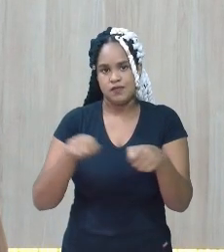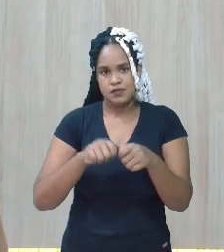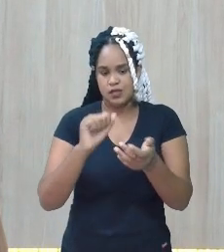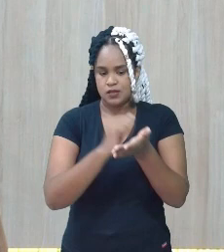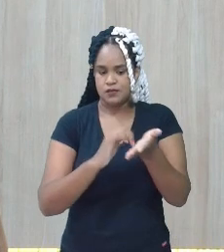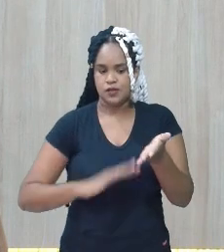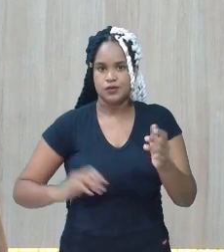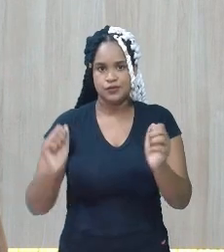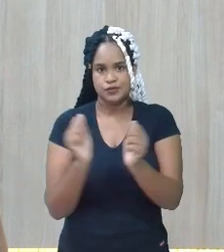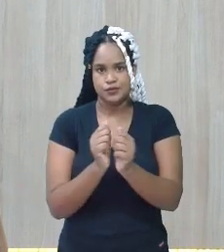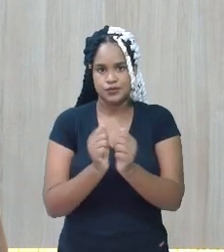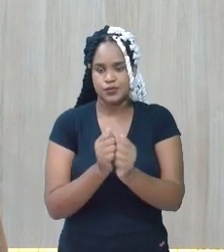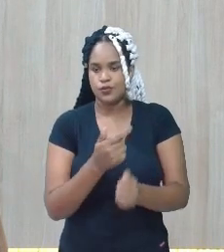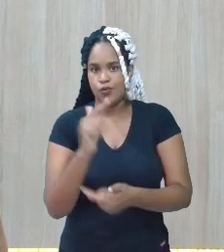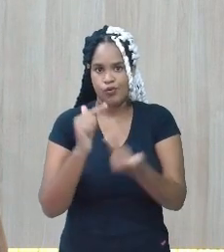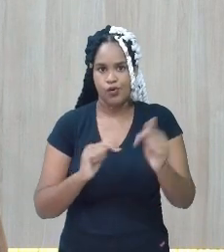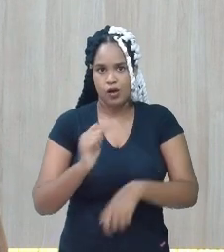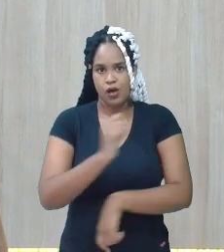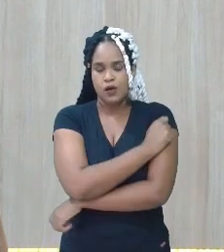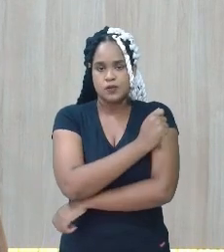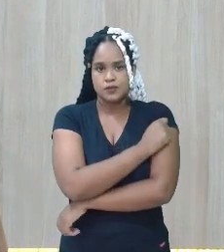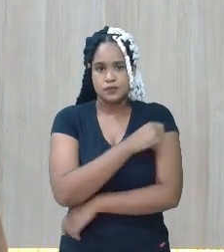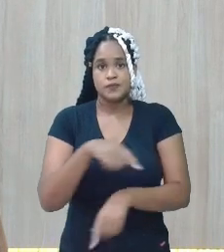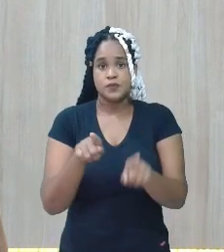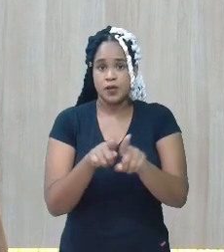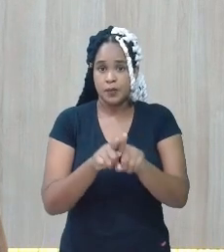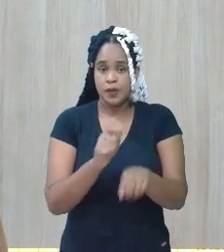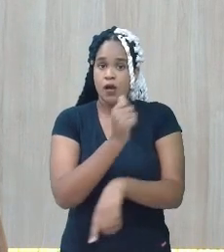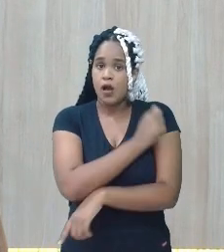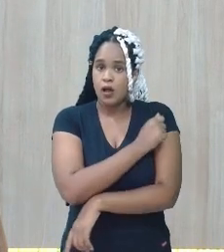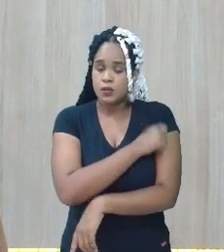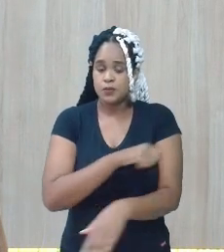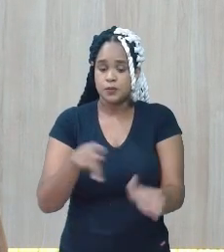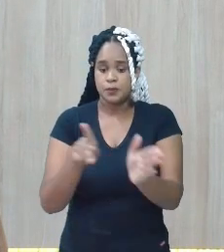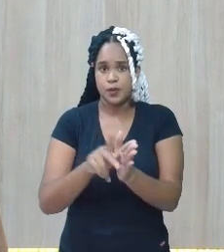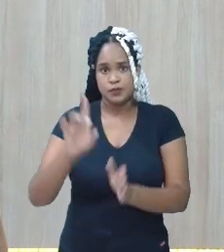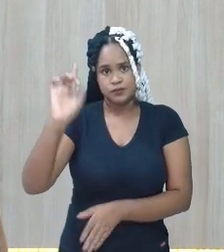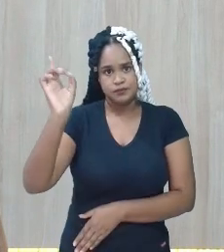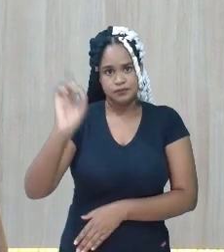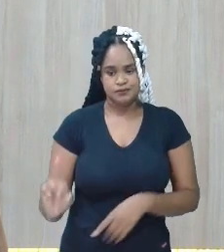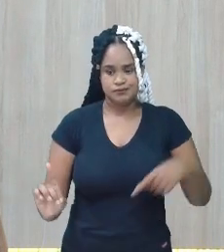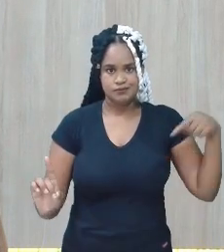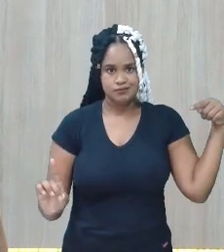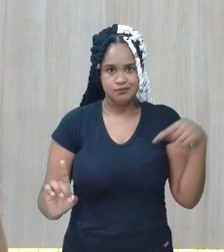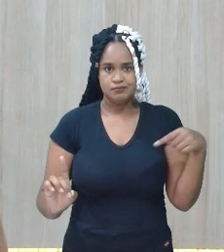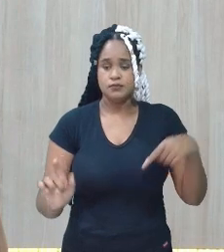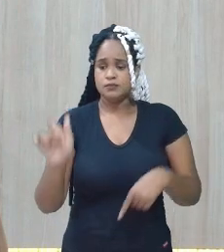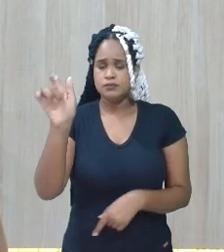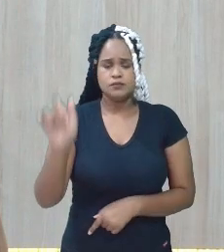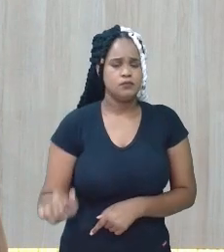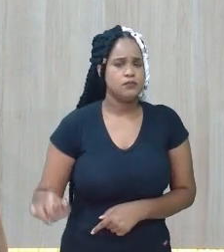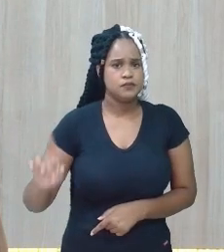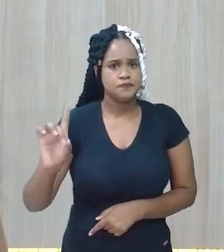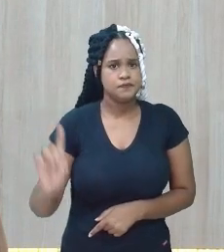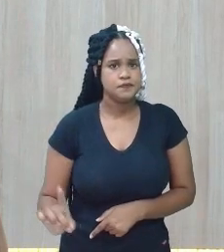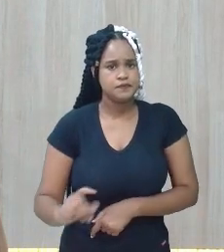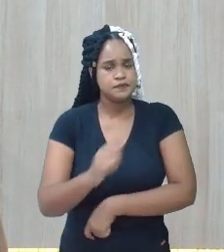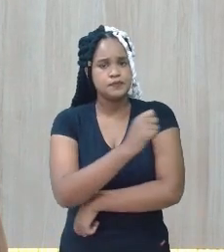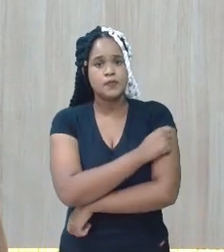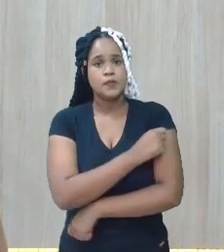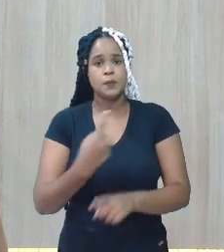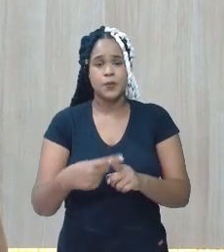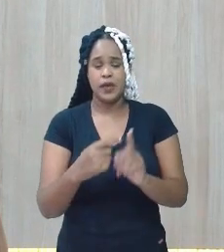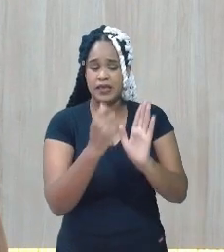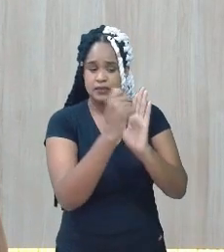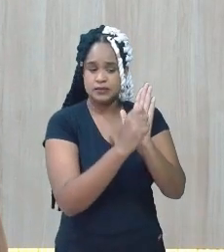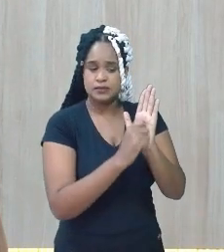atividade, né? A gente não pode esquecer do estudante com deficiência também, não é? Já que a escrita pode ser